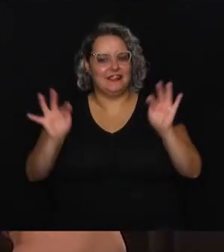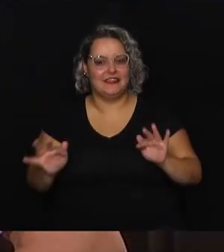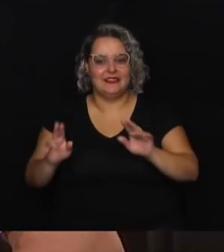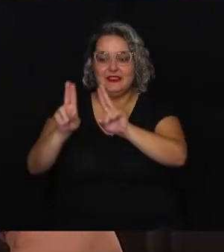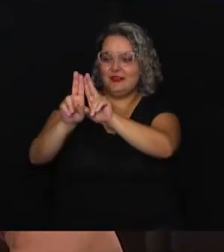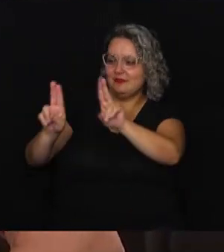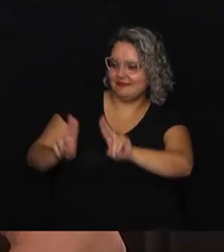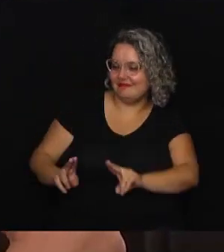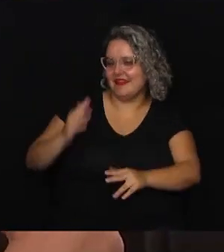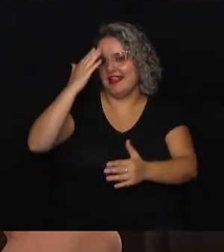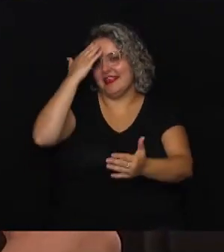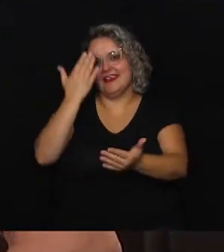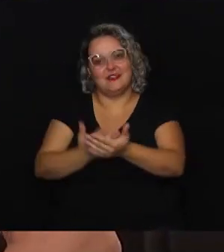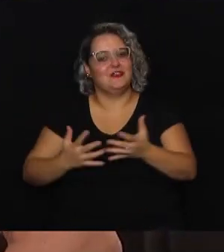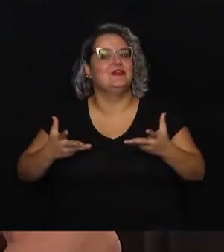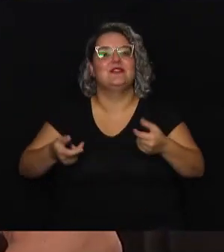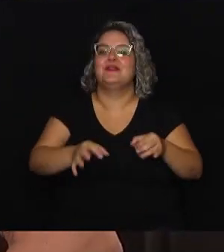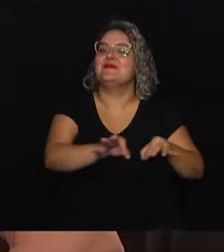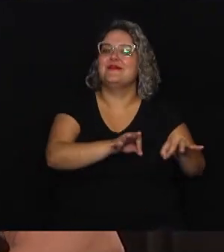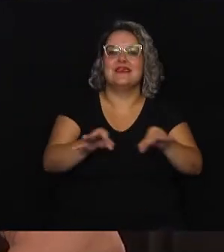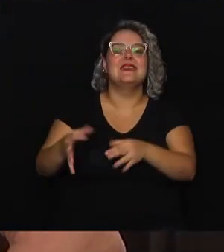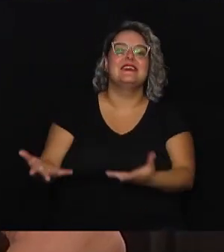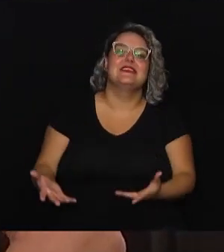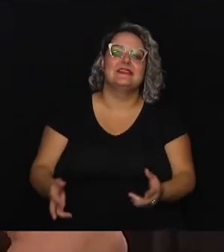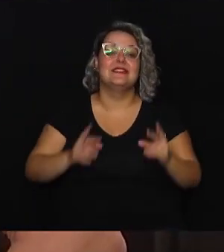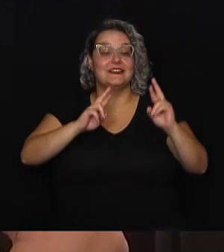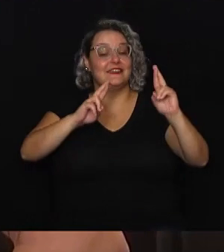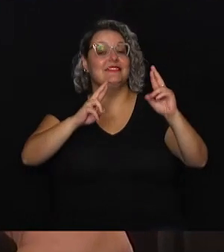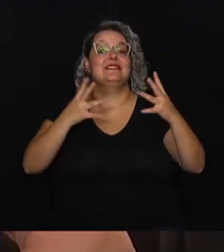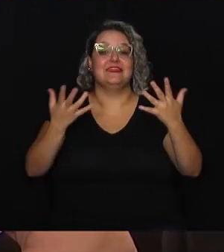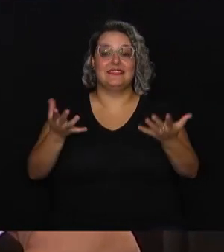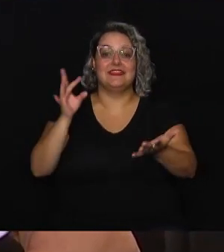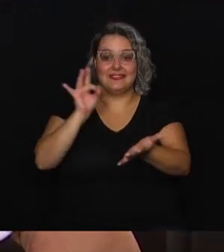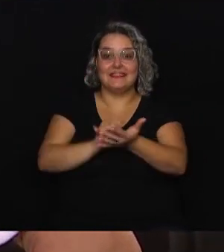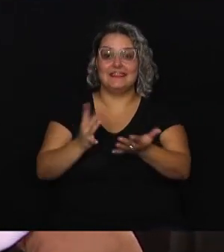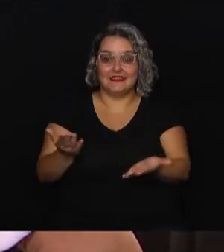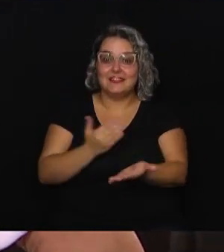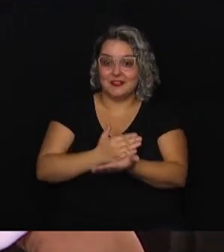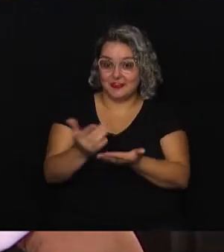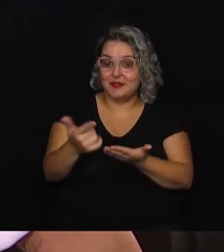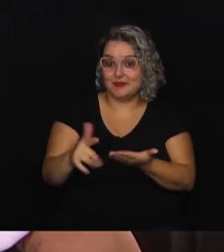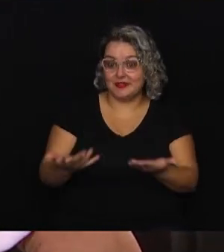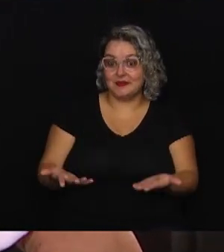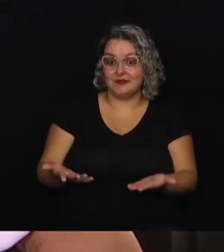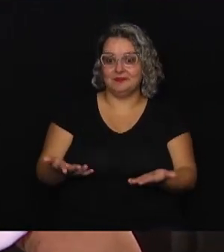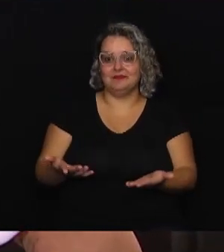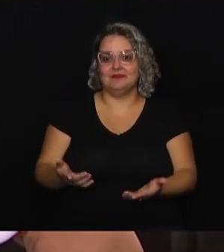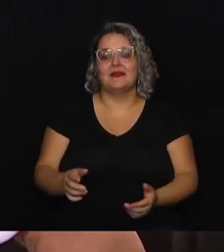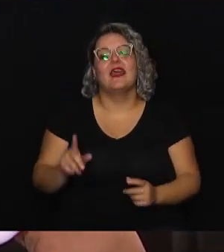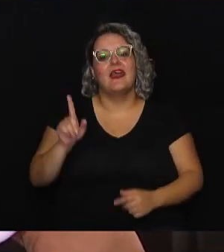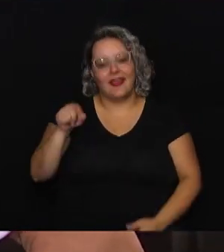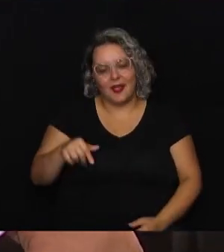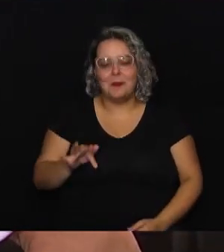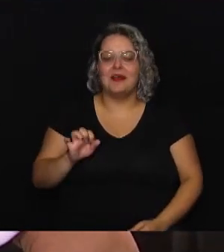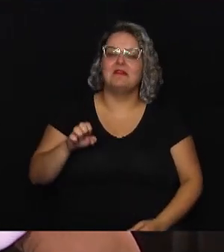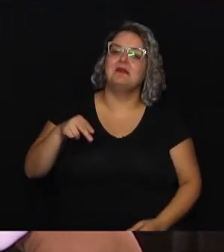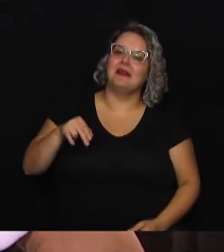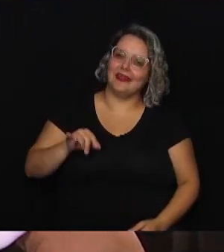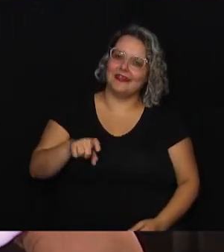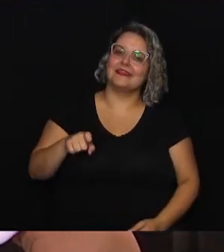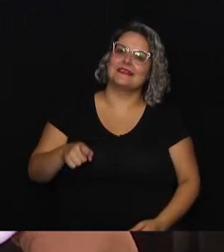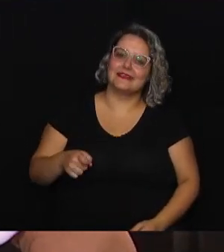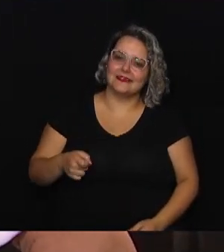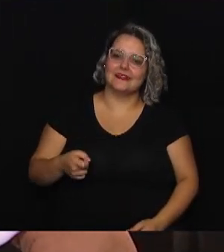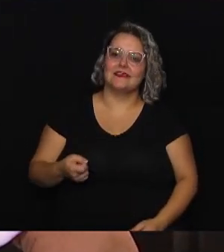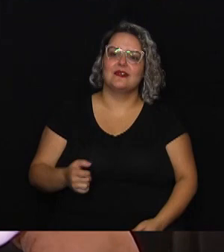abraçou o projeto inteiro e a expectativa realmente é de recomeço, é uma fênix que ressurge para a gente brilhar